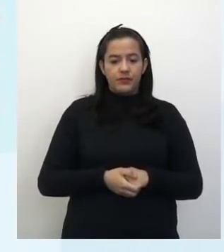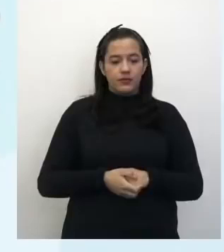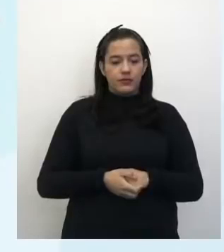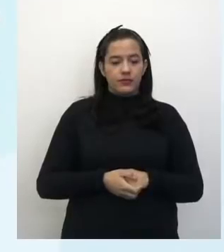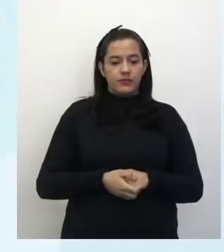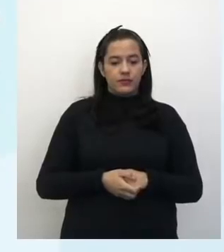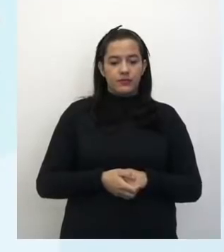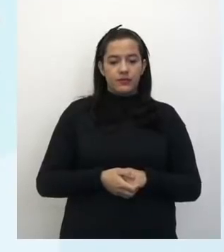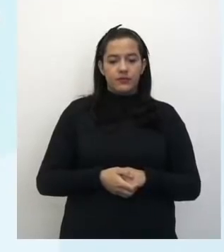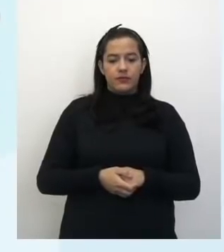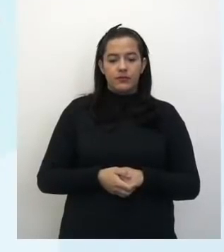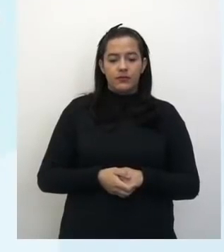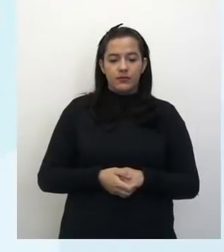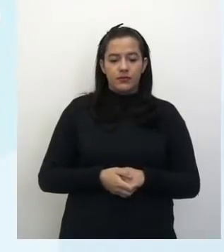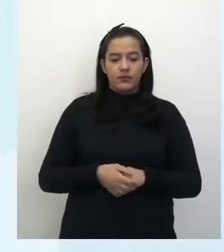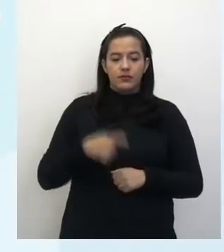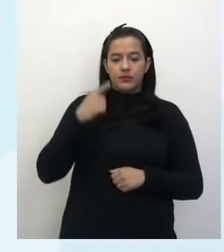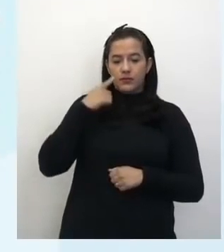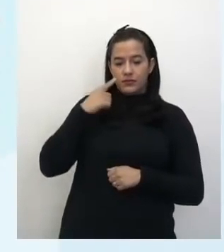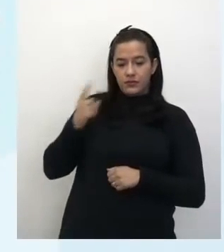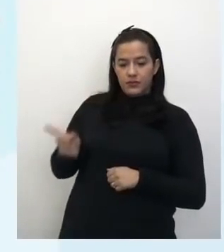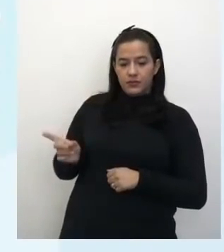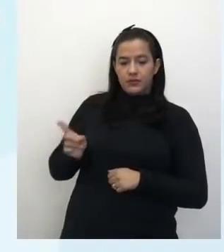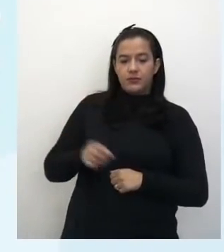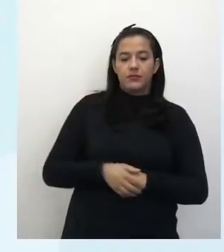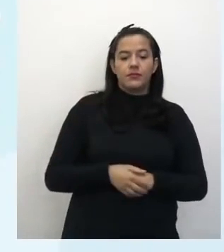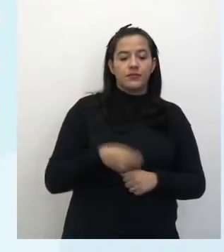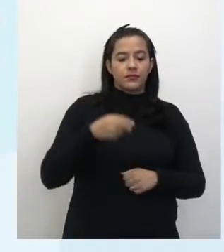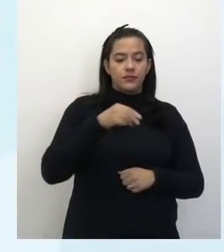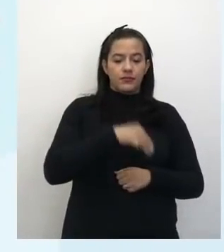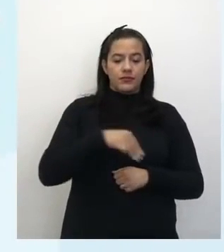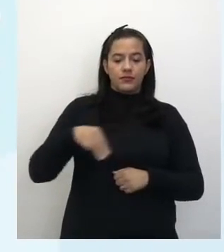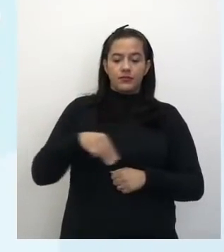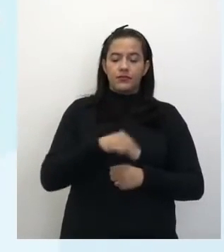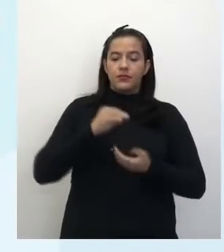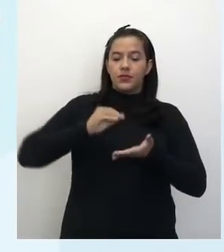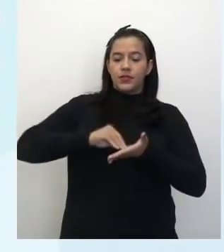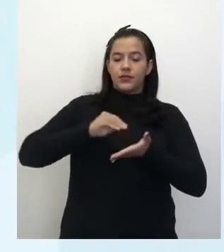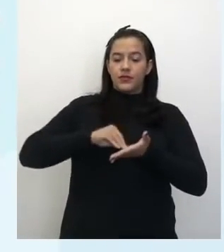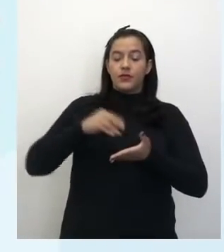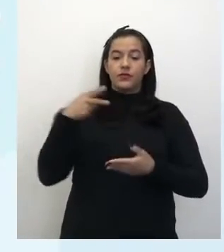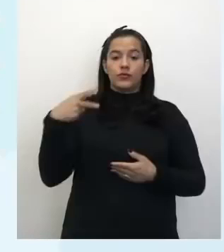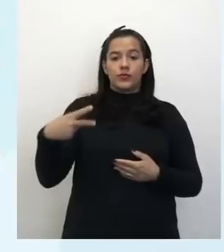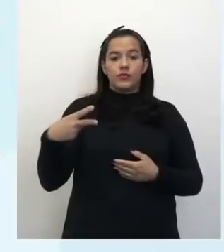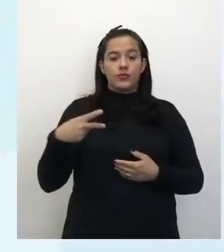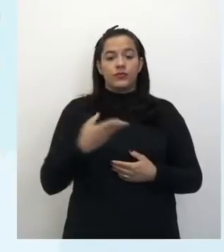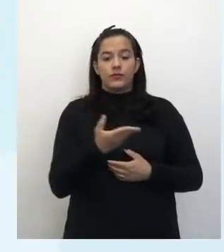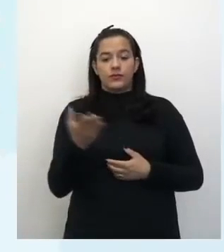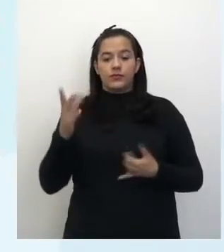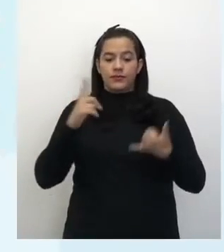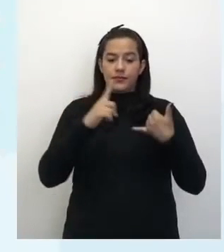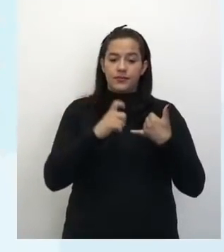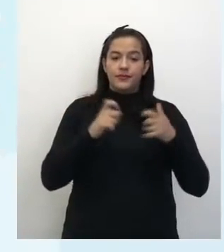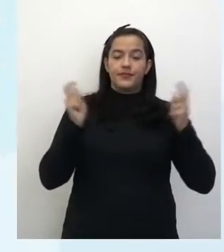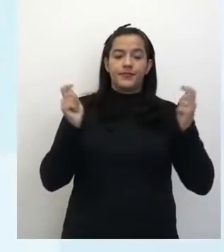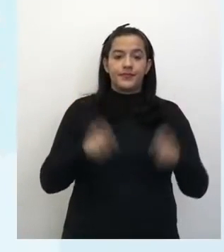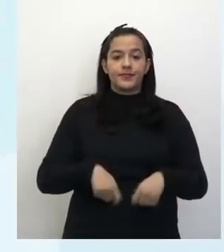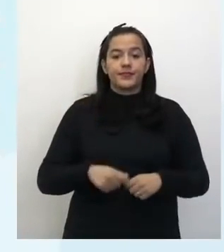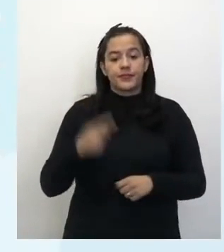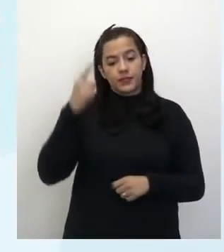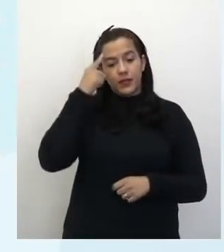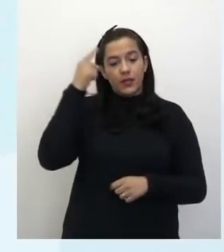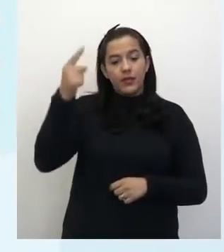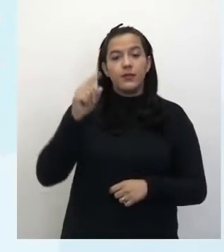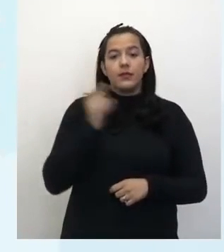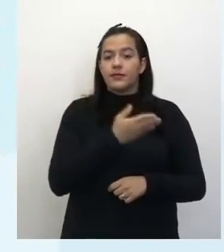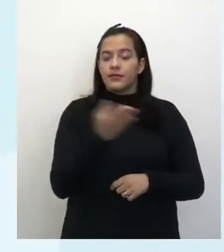pra quem for tirar o print aí. Já coloquei, pode tirar o print que ela tá certinho. Sempre lembrar disso, né? Muito bem, obrigado, professor, muito obrigado. Lembrar desse quadrado que